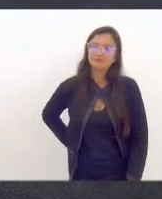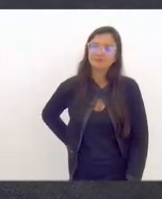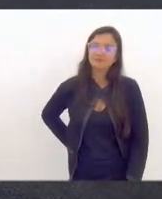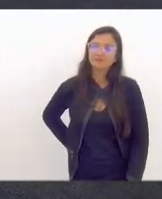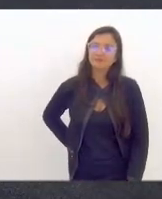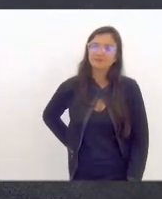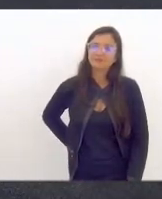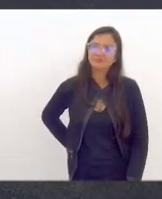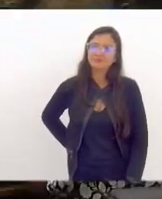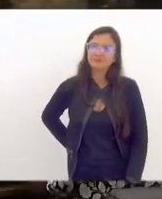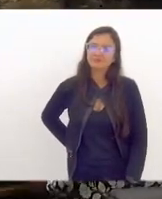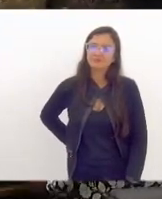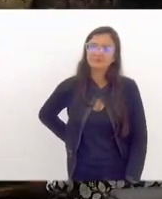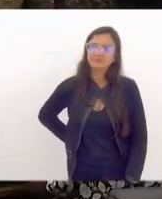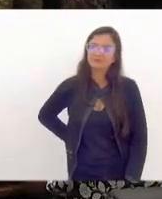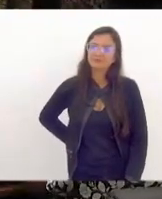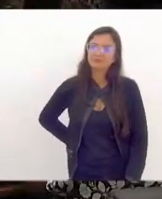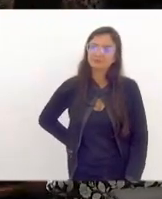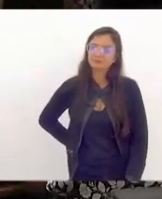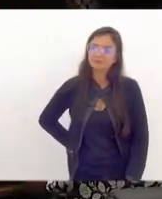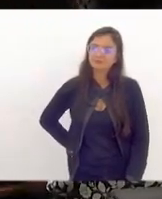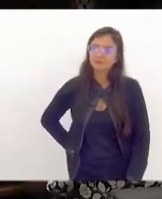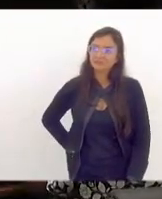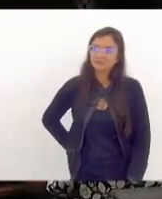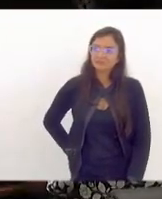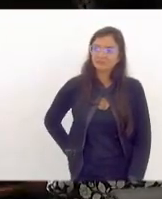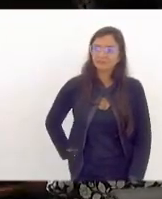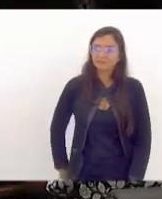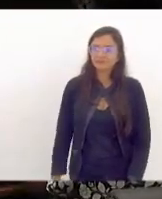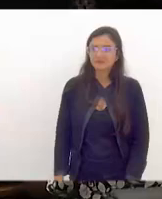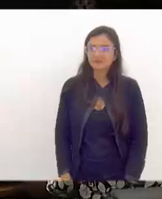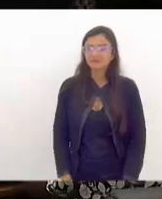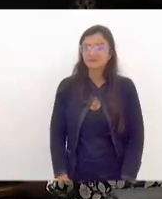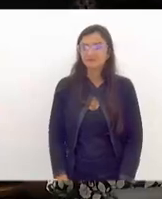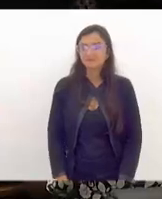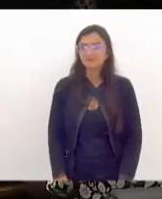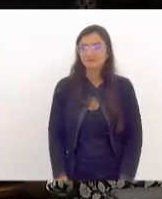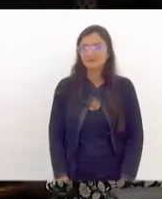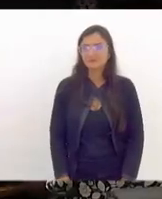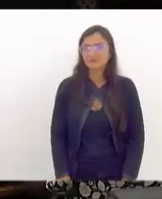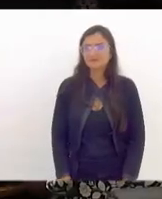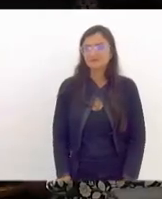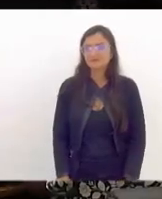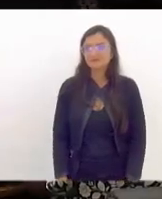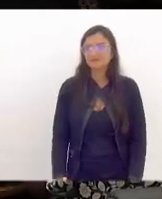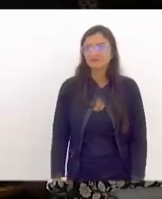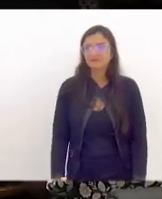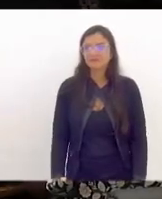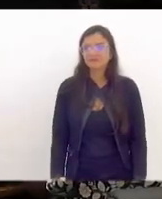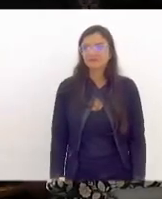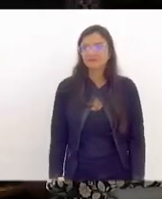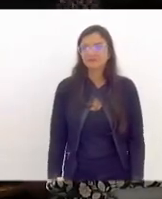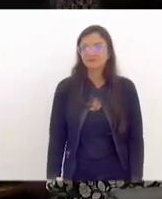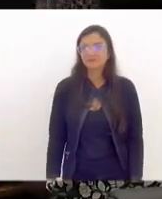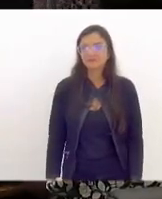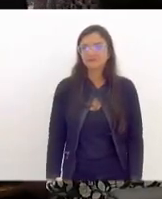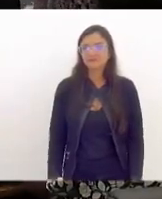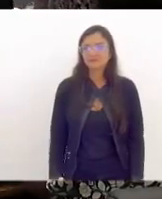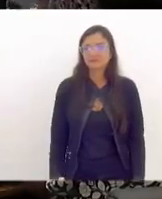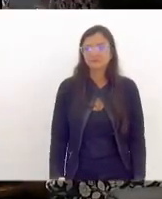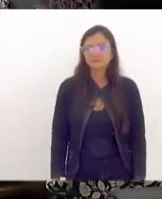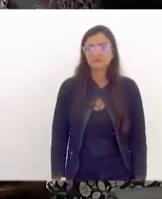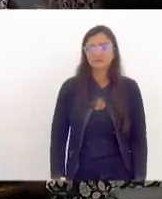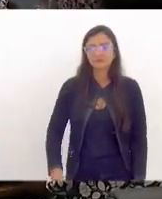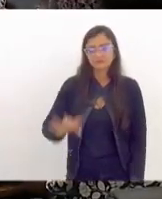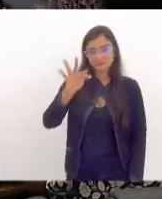forma Ampla não faz manifestações culturais ela e aí deixa eu chamar eu queria chamar a